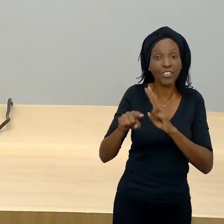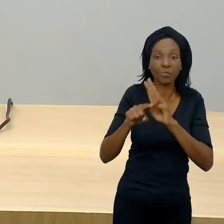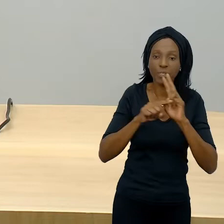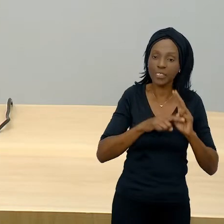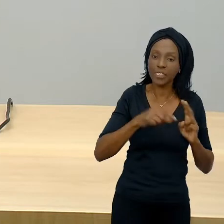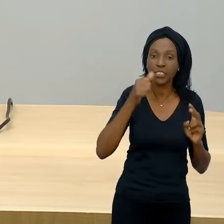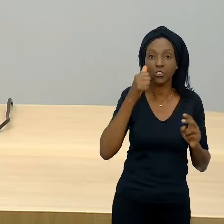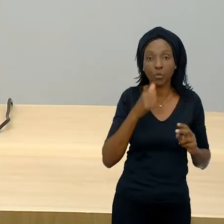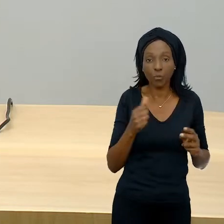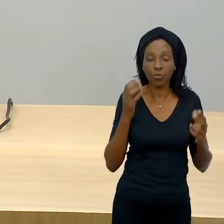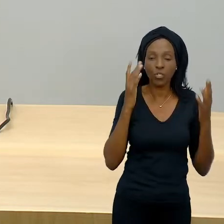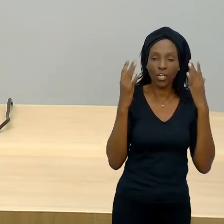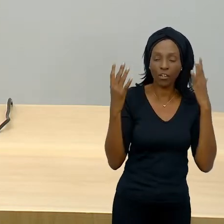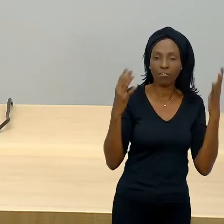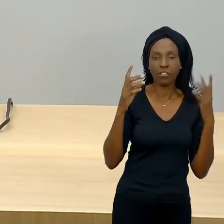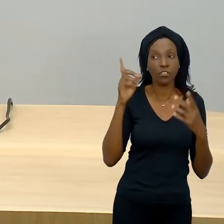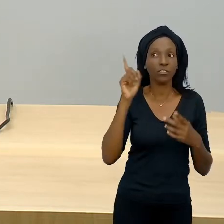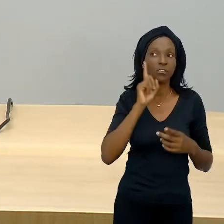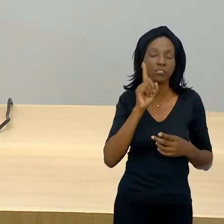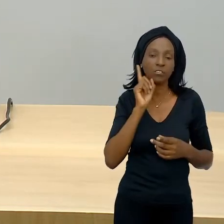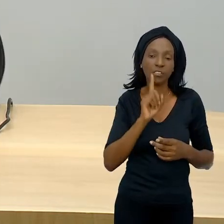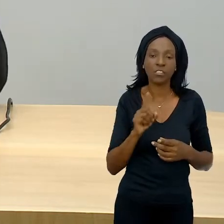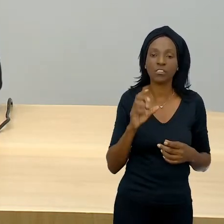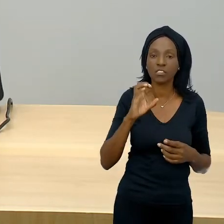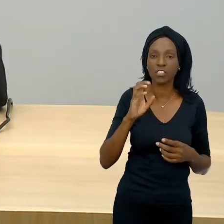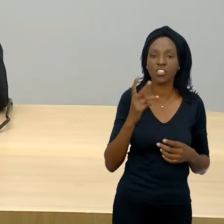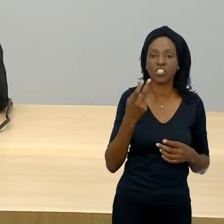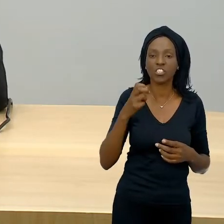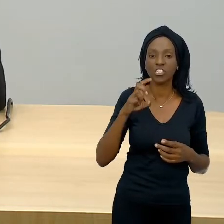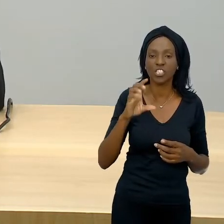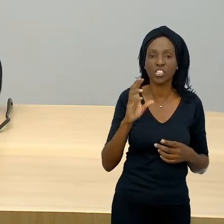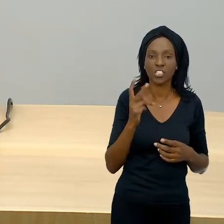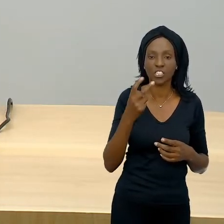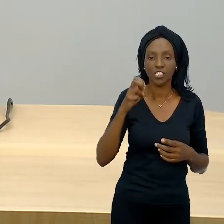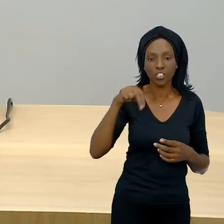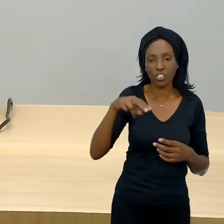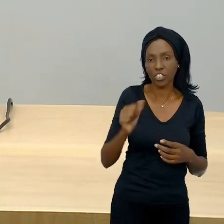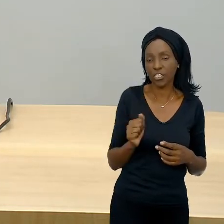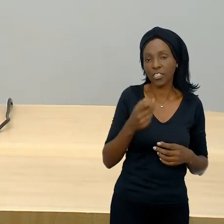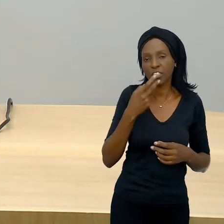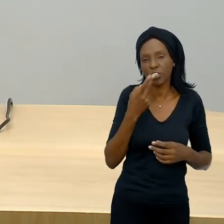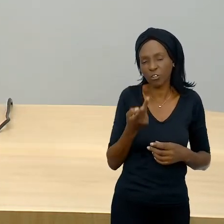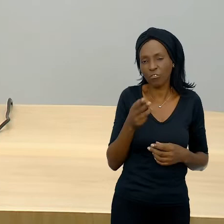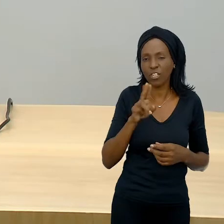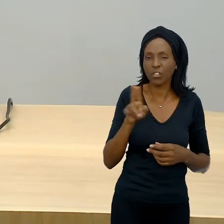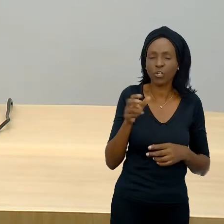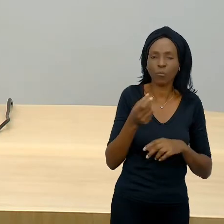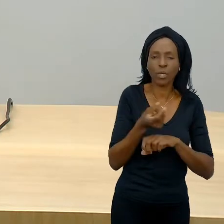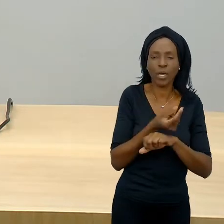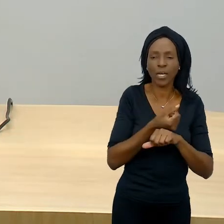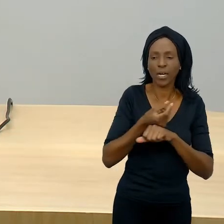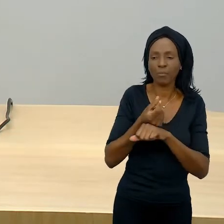a Shoshana Zuboff. Então, no que a gente vai chamar aqui, juntos e juntas, de capitalismo de vigilância.